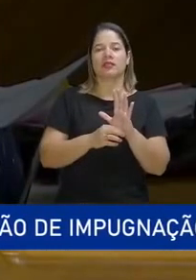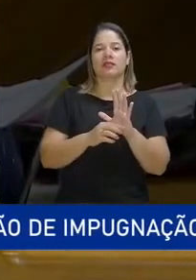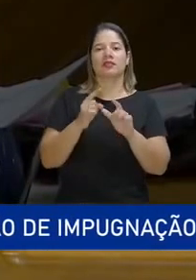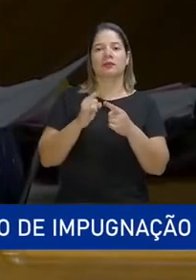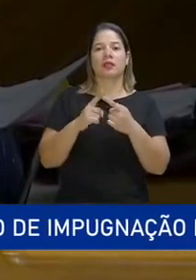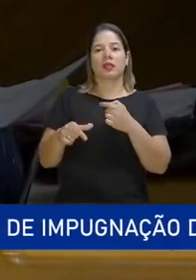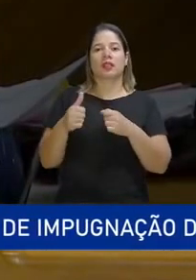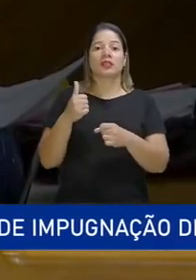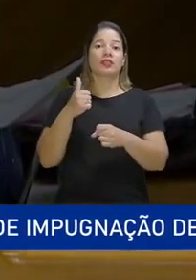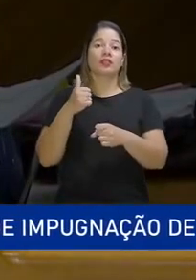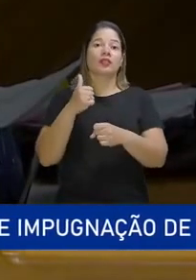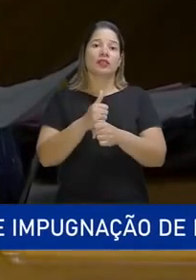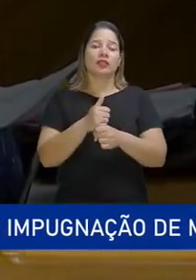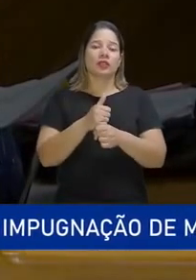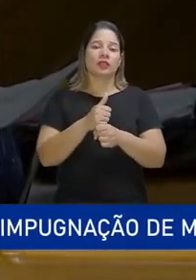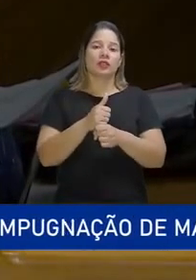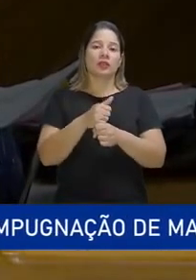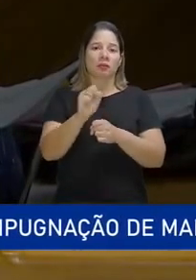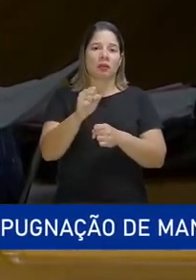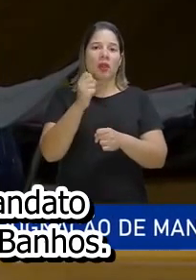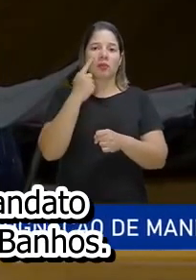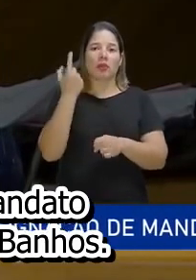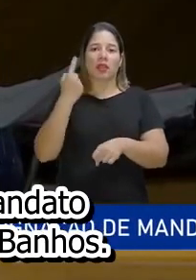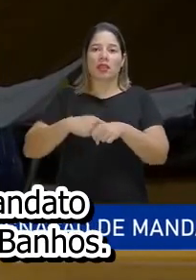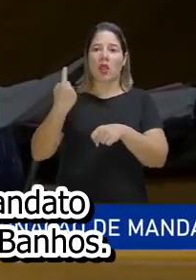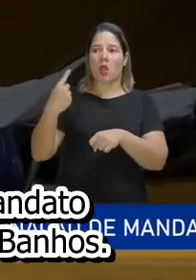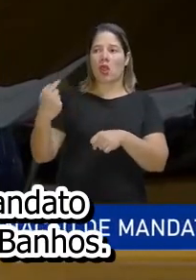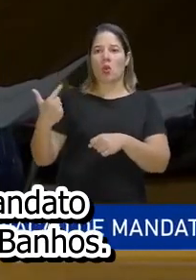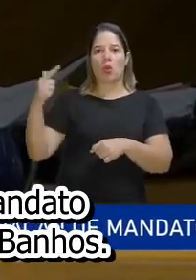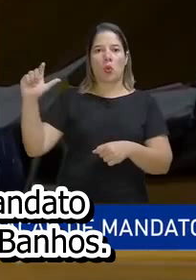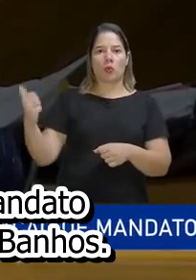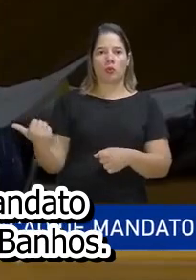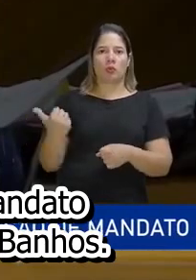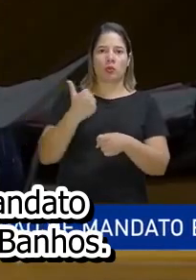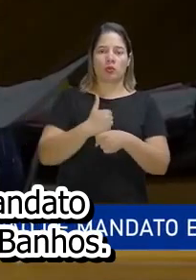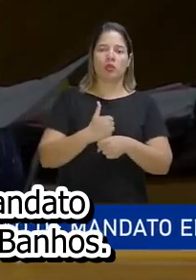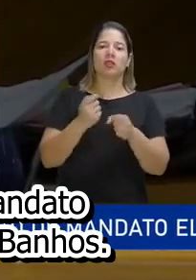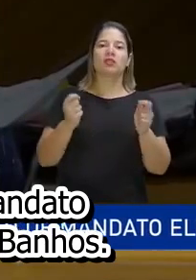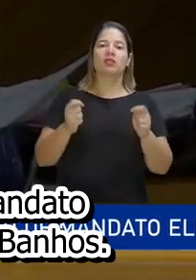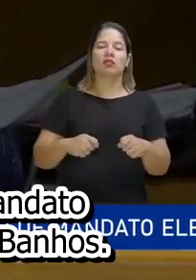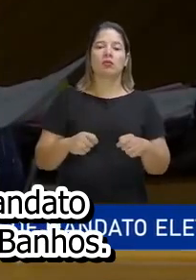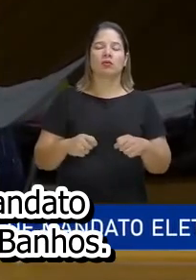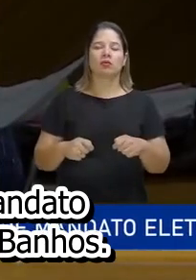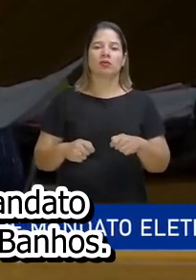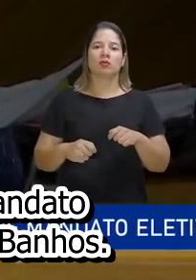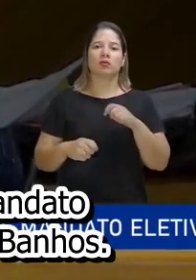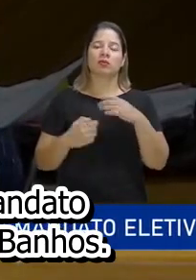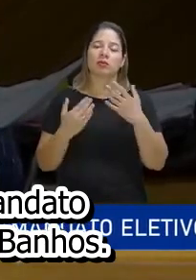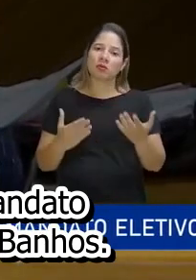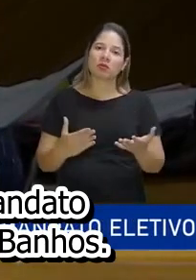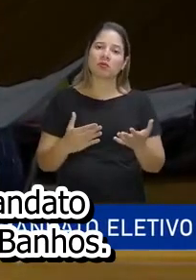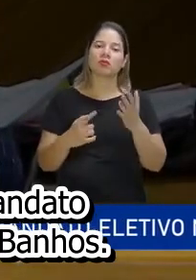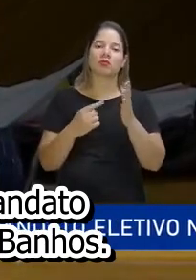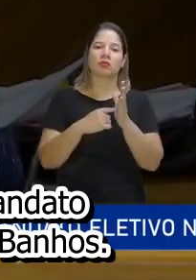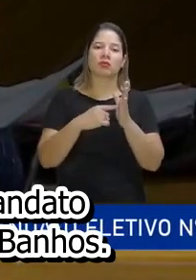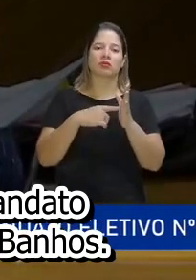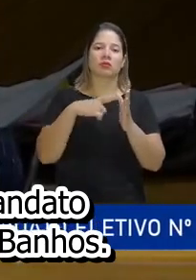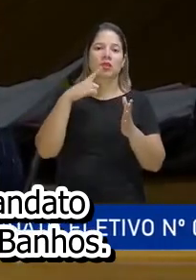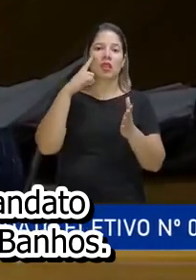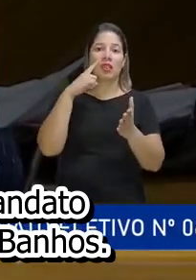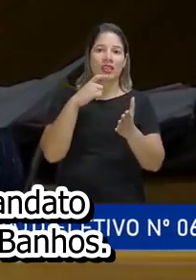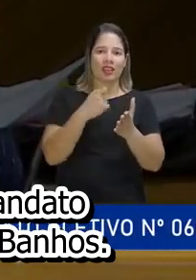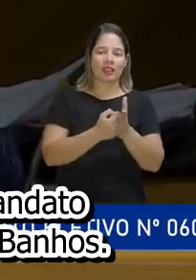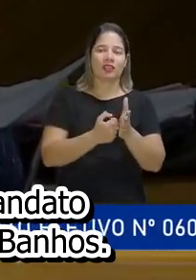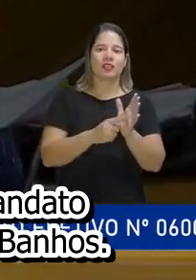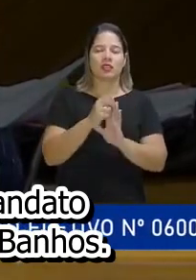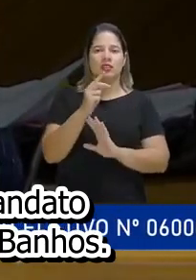condicionada à possibilidade de sucessão imediata. Nesse sentido, a ação de decretação de perda de mandato eletivo 725 de